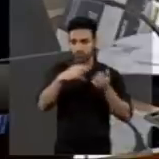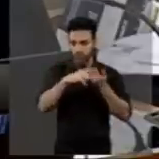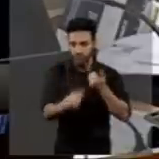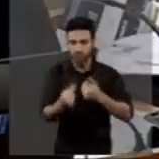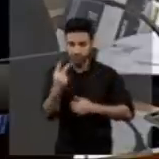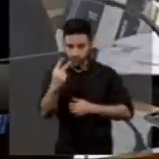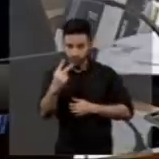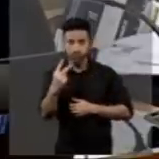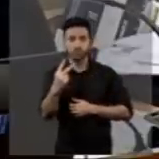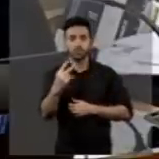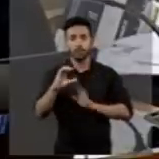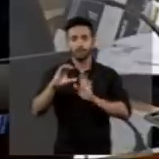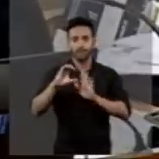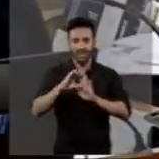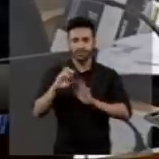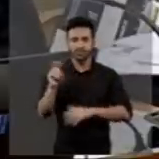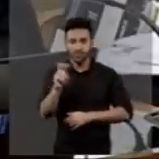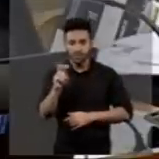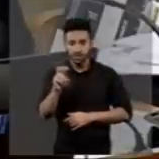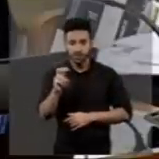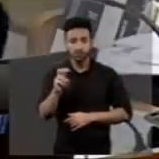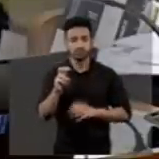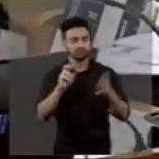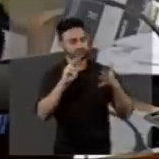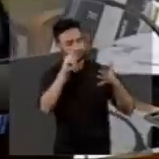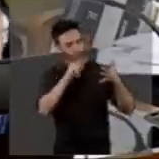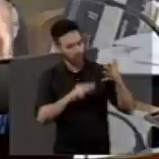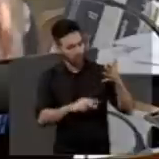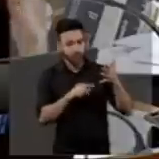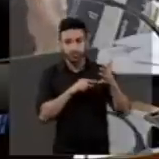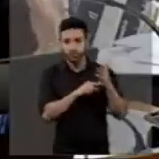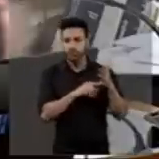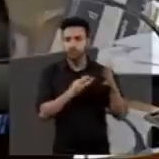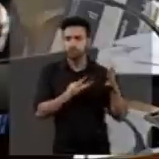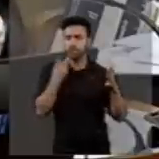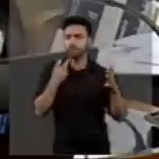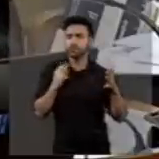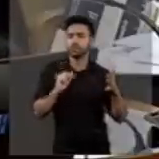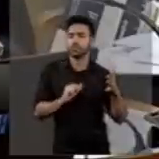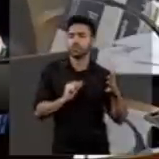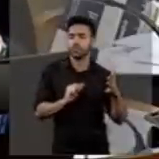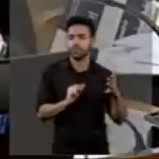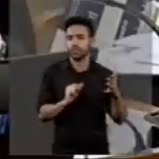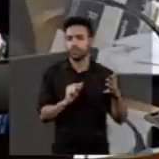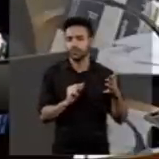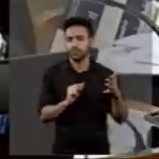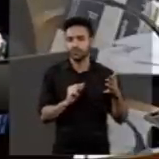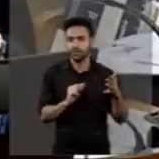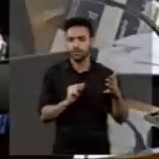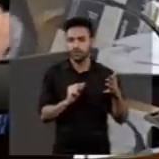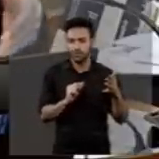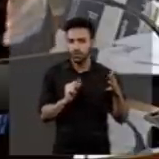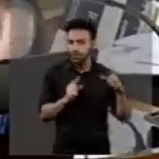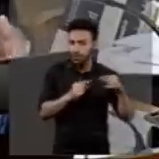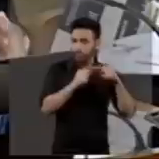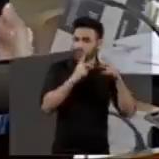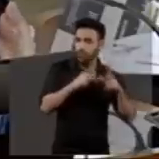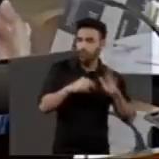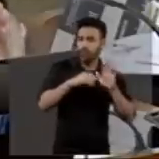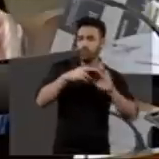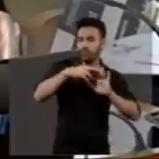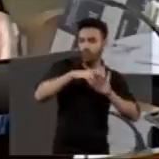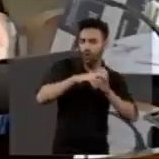2º e o parágrafo 5º devem ser interpretados, obviamente, dentro de todo o artigo 2º, da